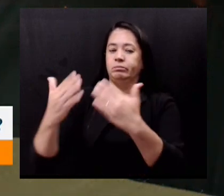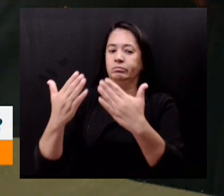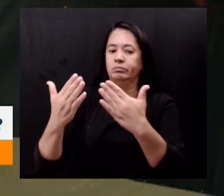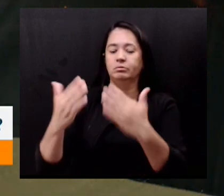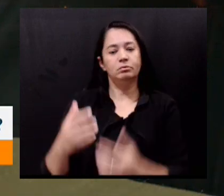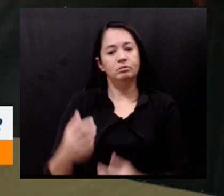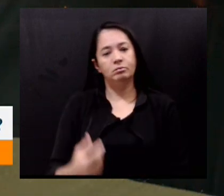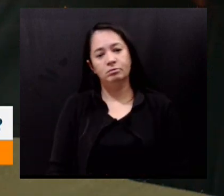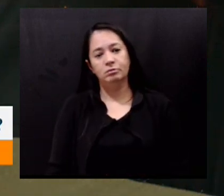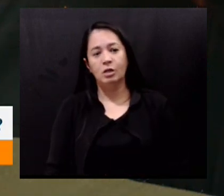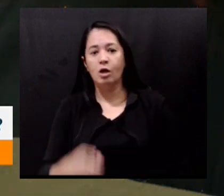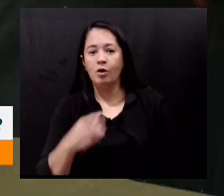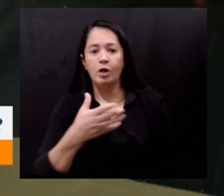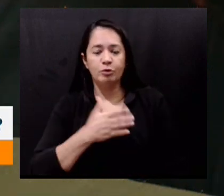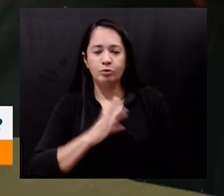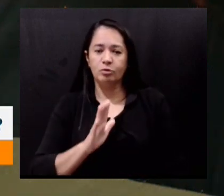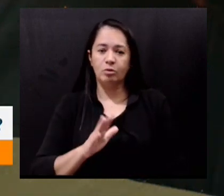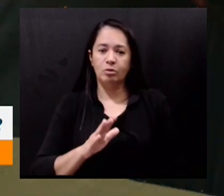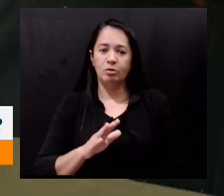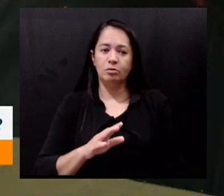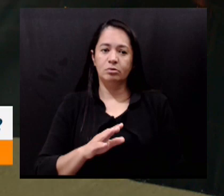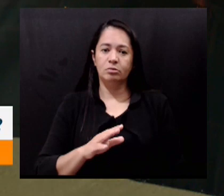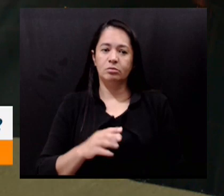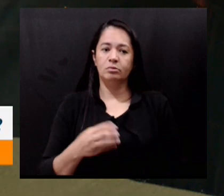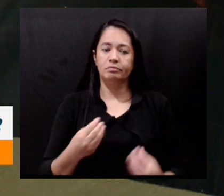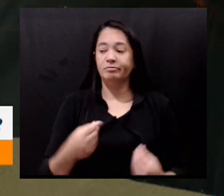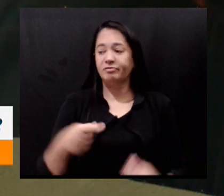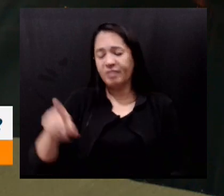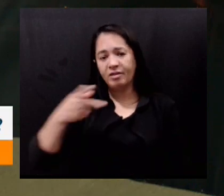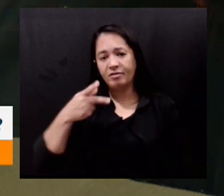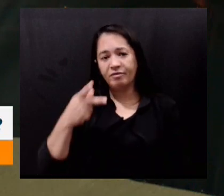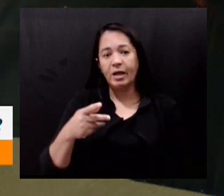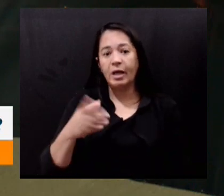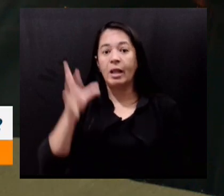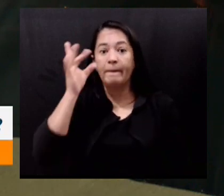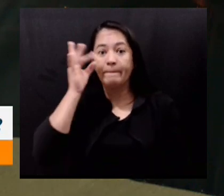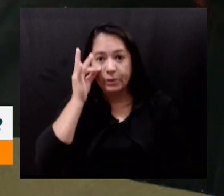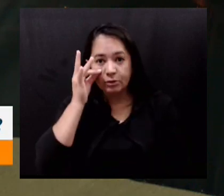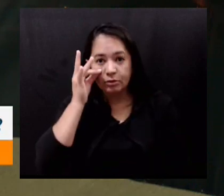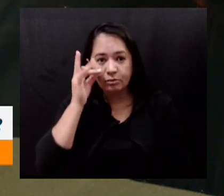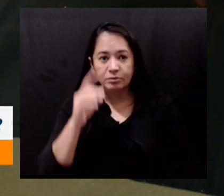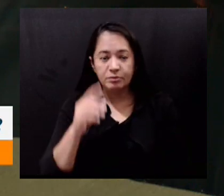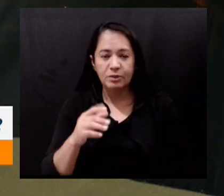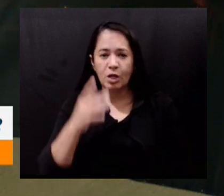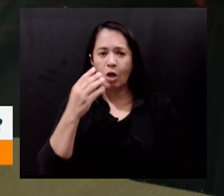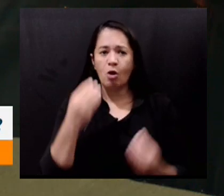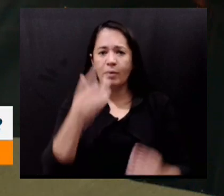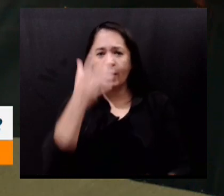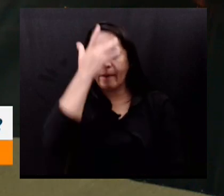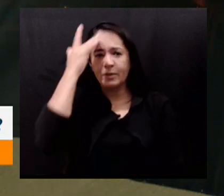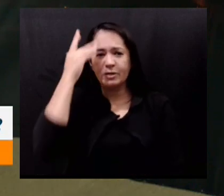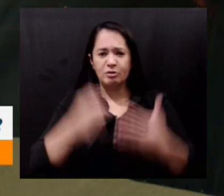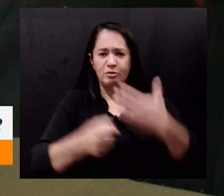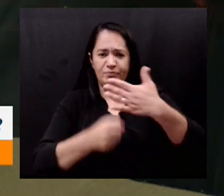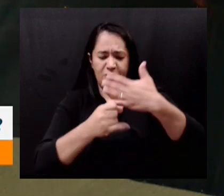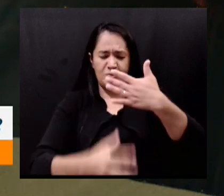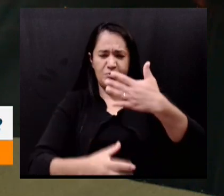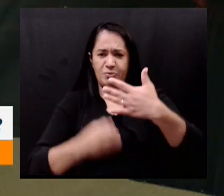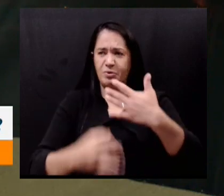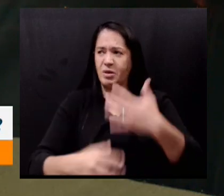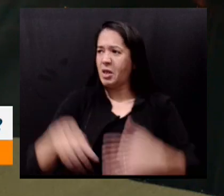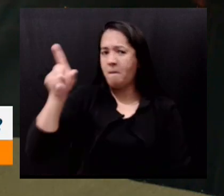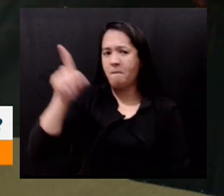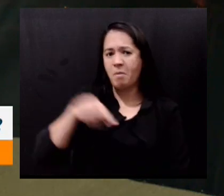de uma coisa, vai lá e fala, né. uhum. E fala pessoalmente. Será que as pessoas que fazem essa cultura do cancelamento aí, que executam